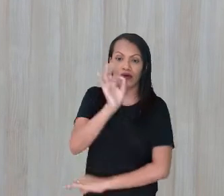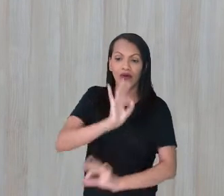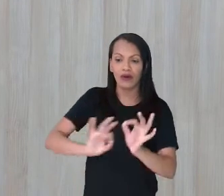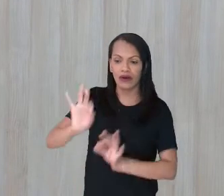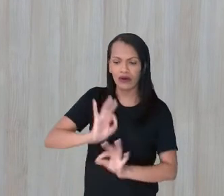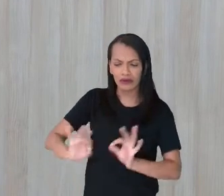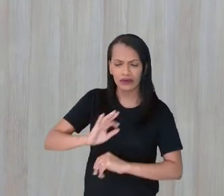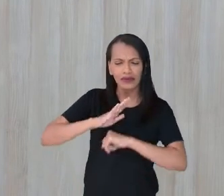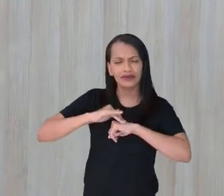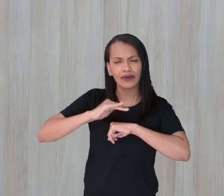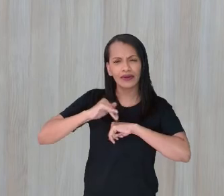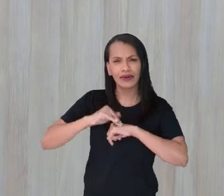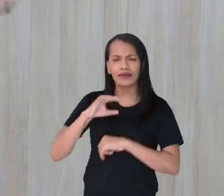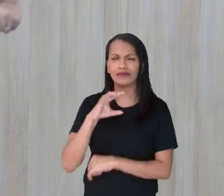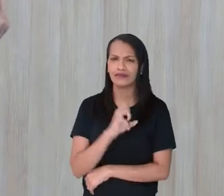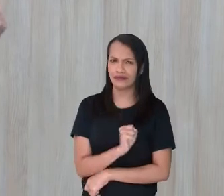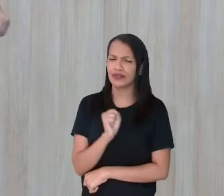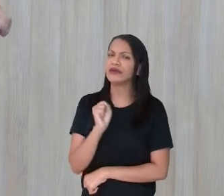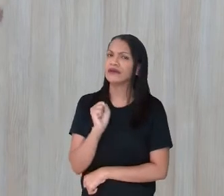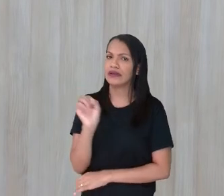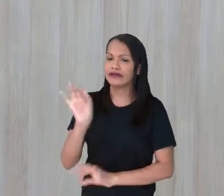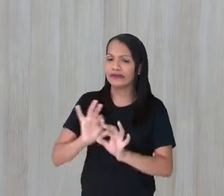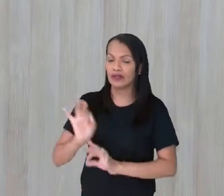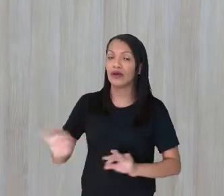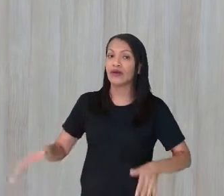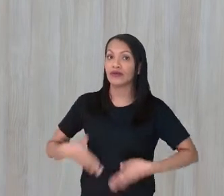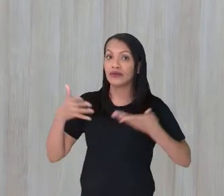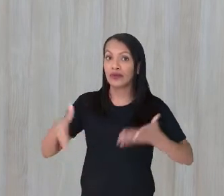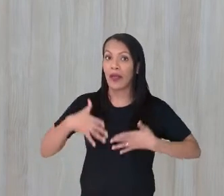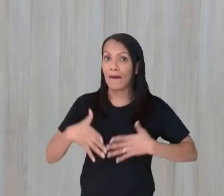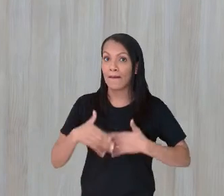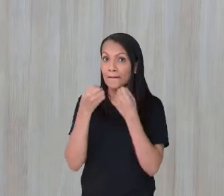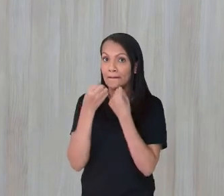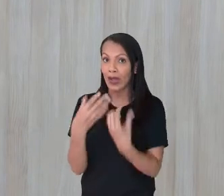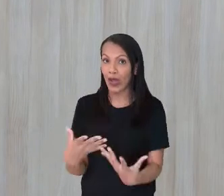com muito carinho, com muita energia boa.